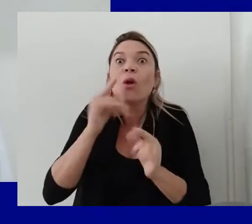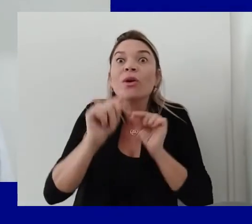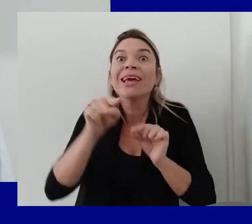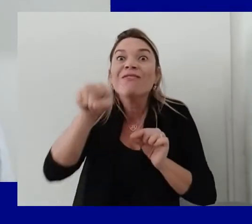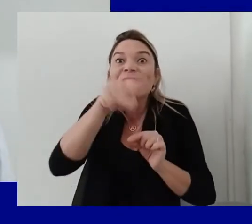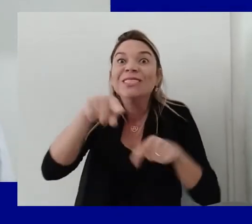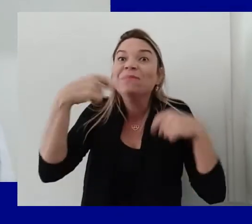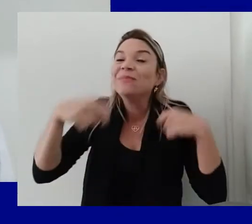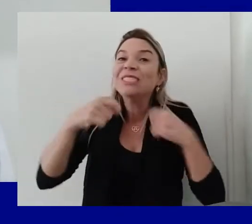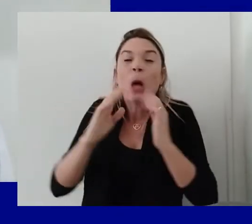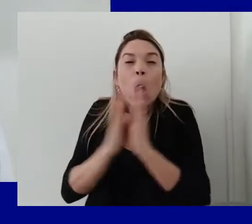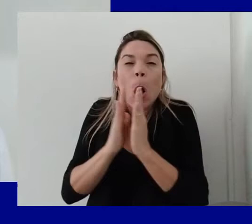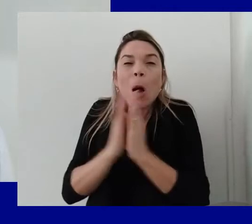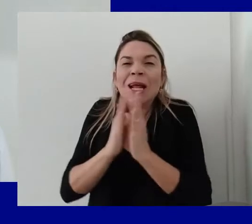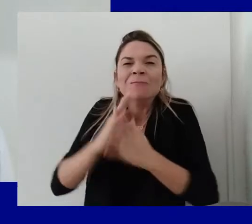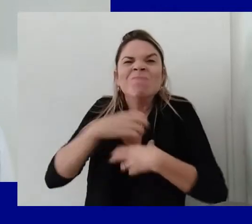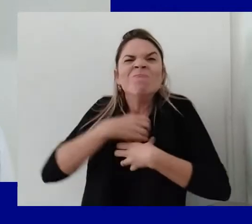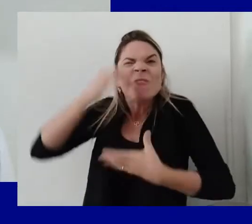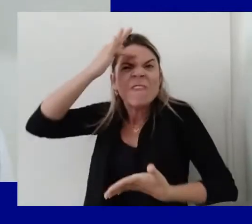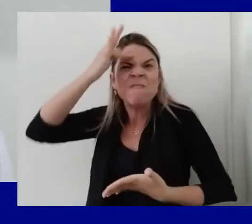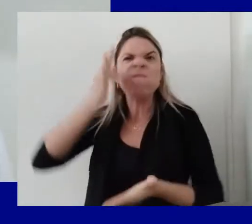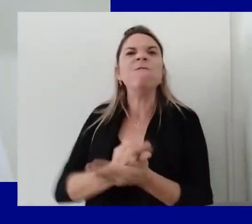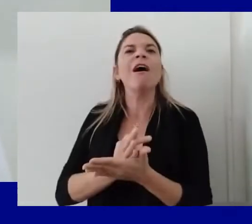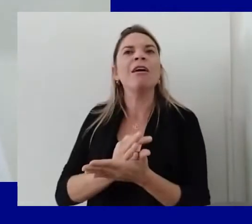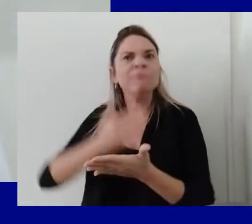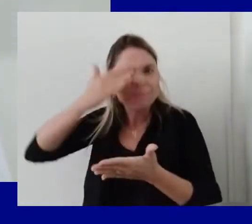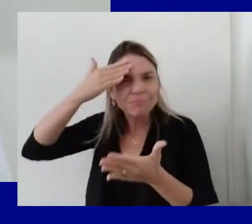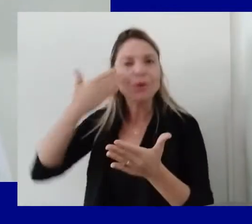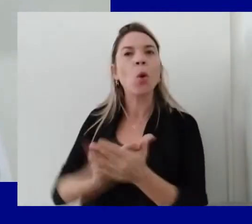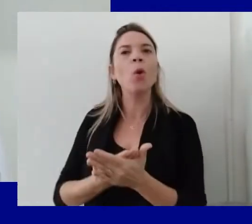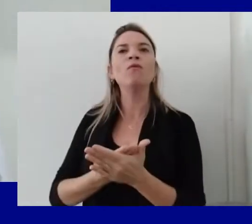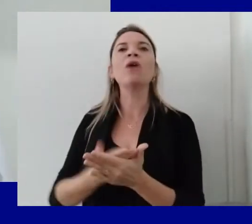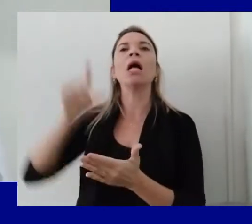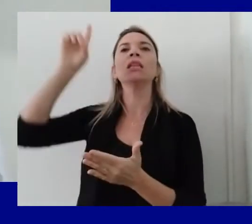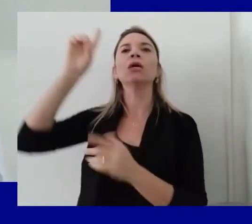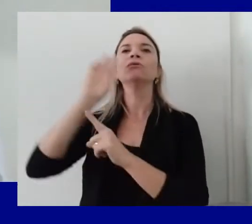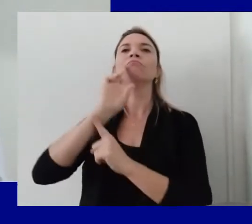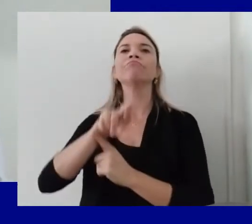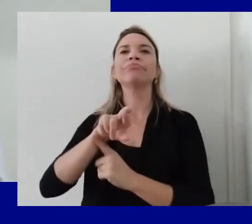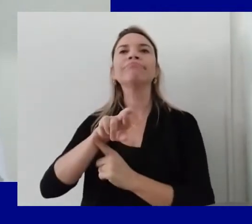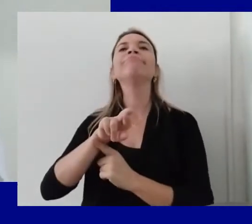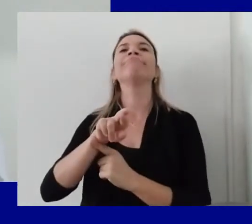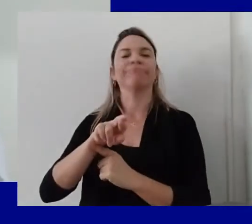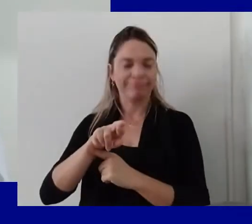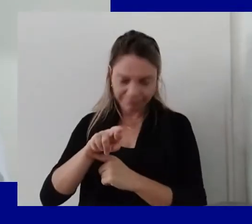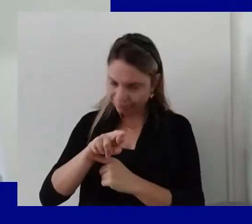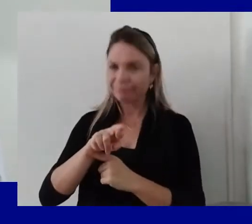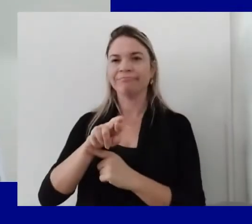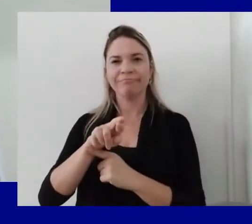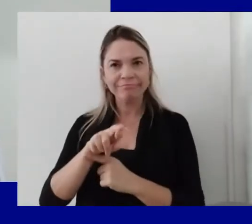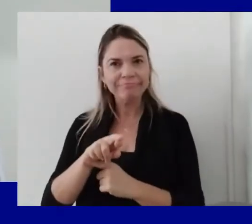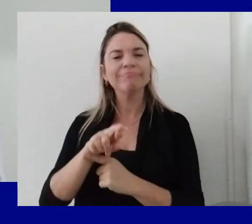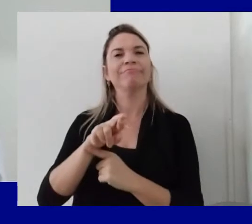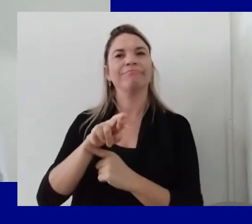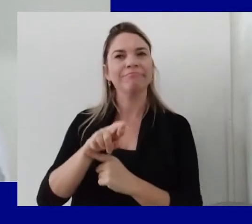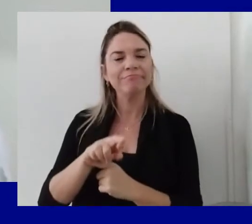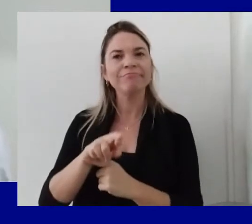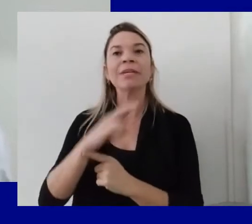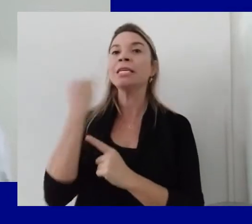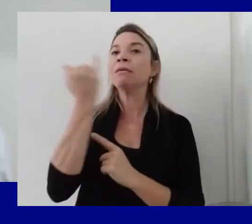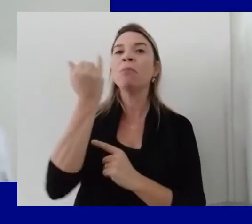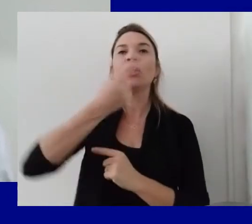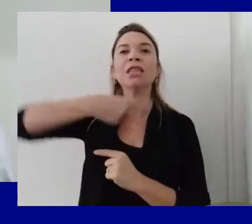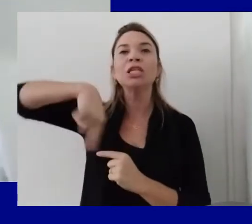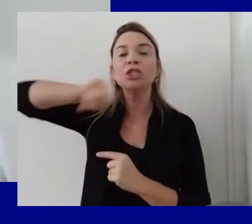confiança. E aqui está então uma outra característica da oração bíblica, a perseverança. É